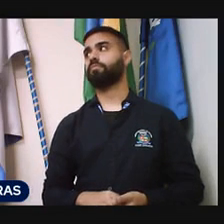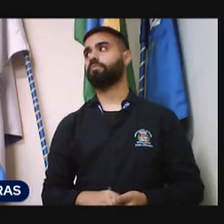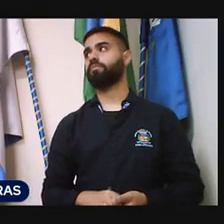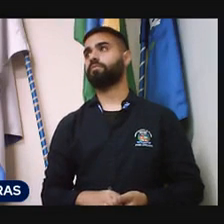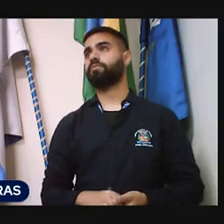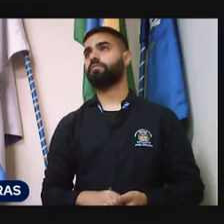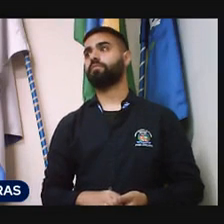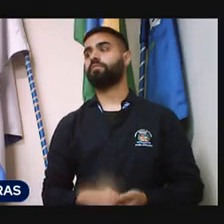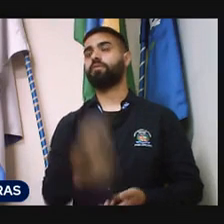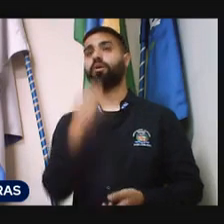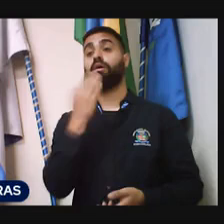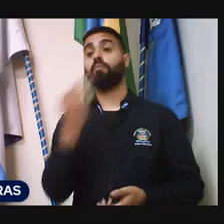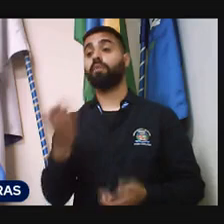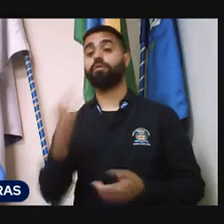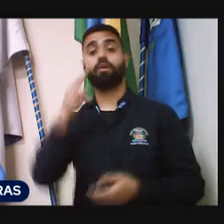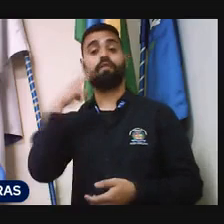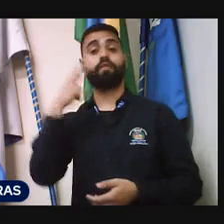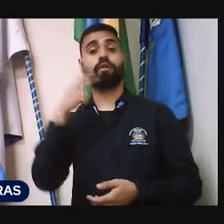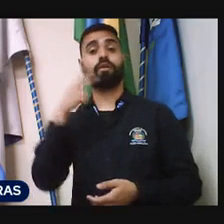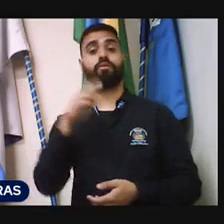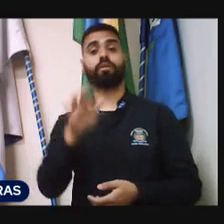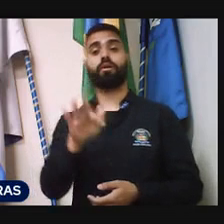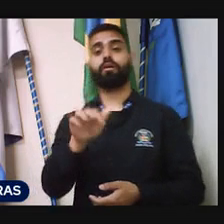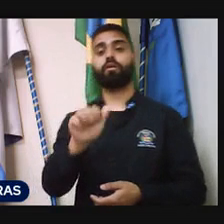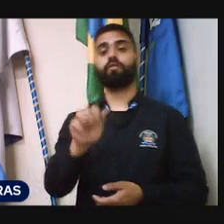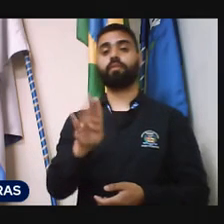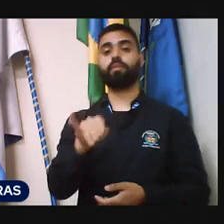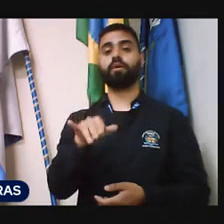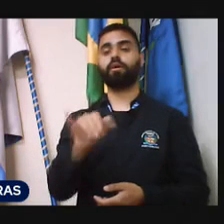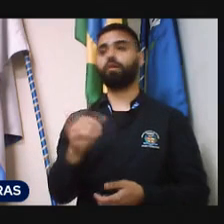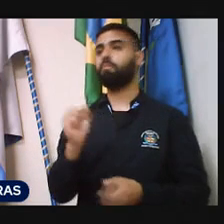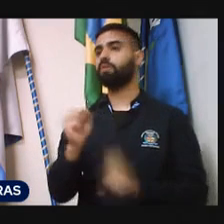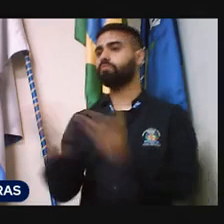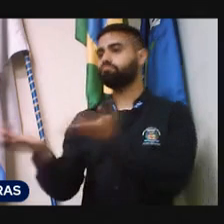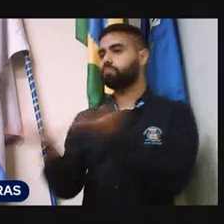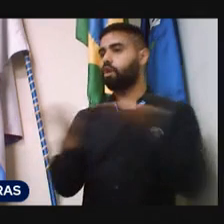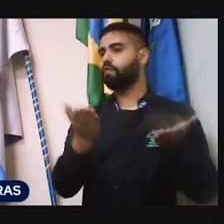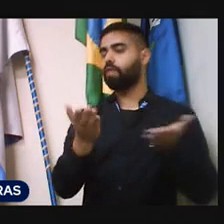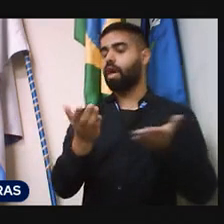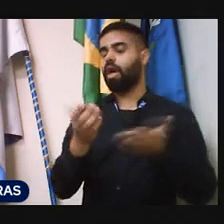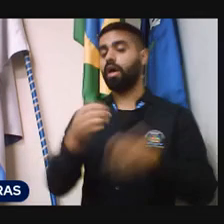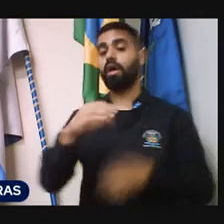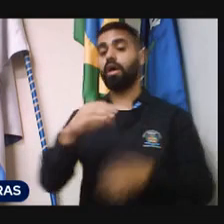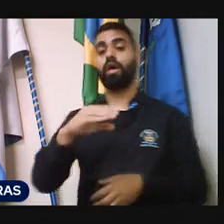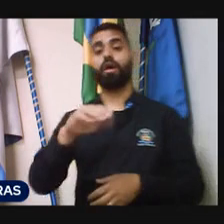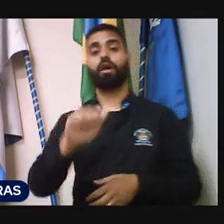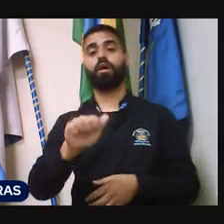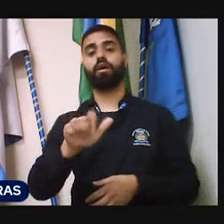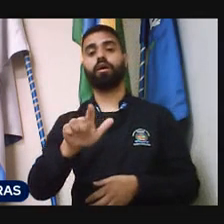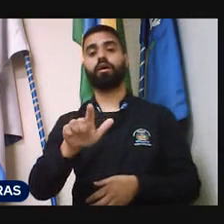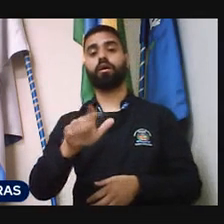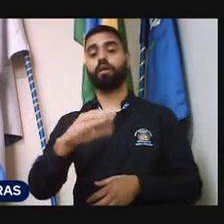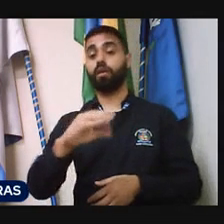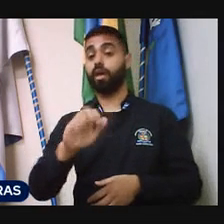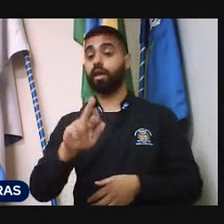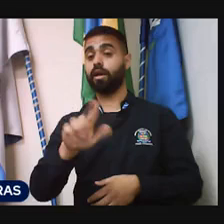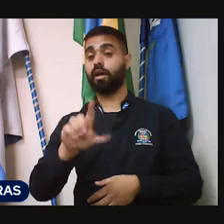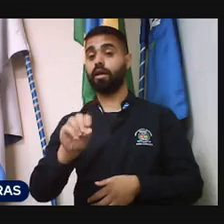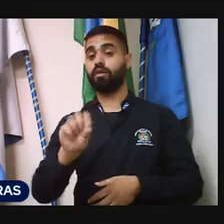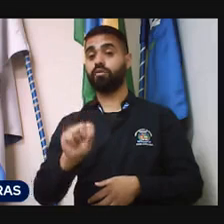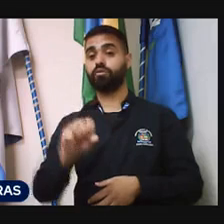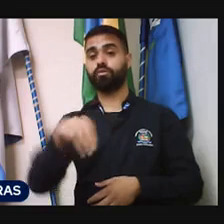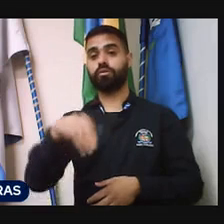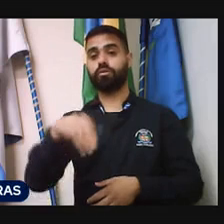a vereadora Fabiana Vasconcelos com duas ao plenário o senhor Carlos Magno e